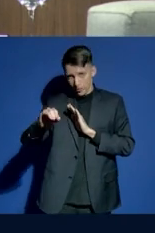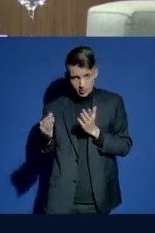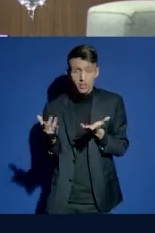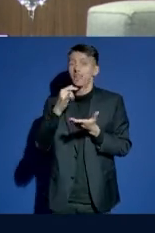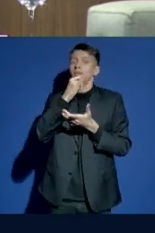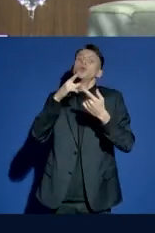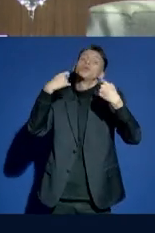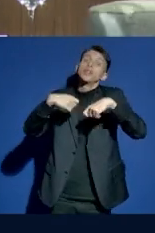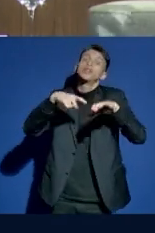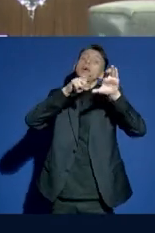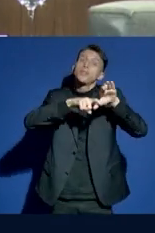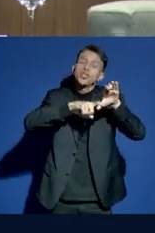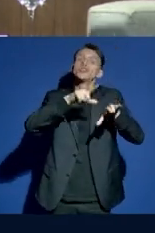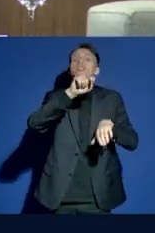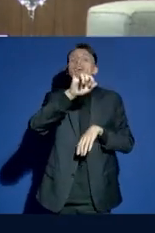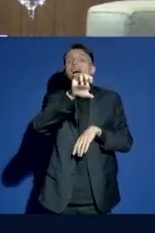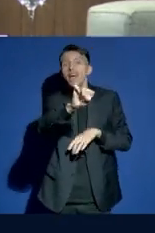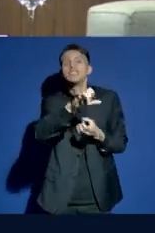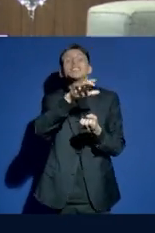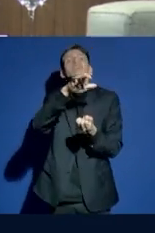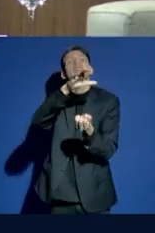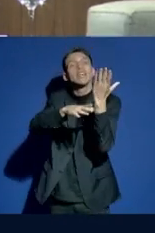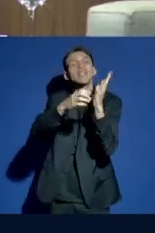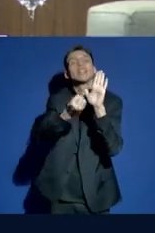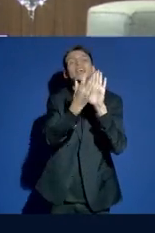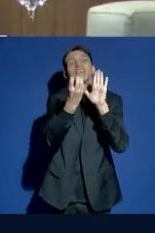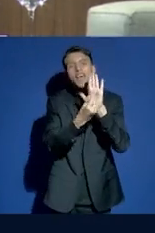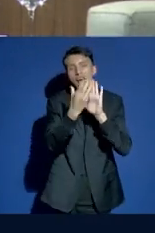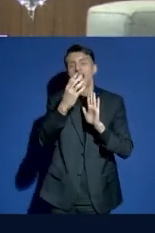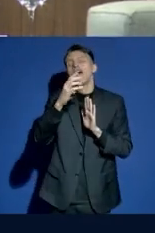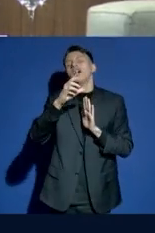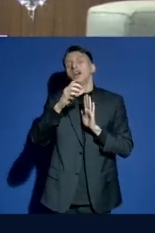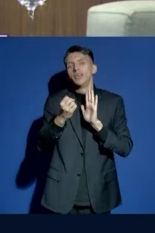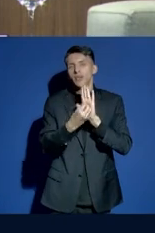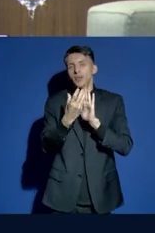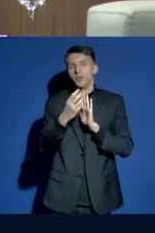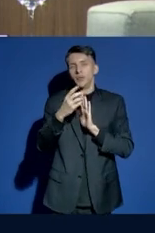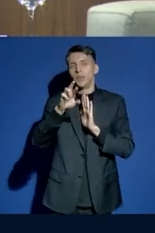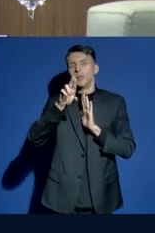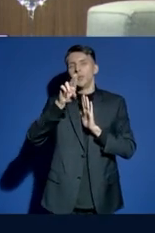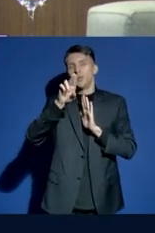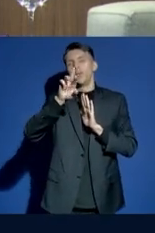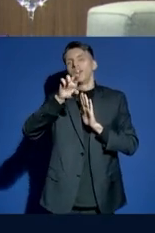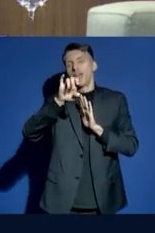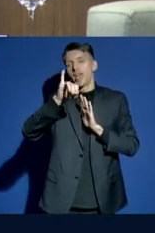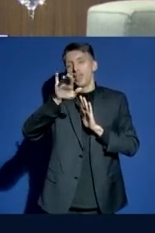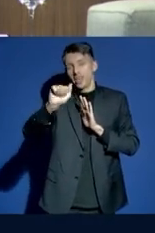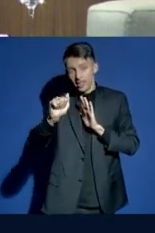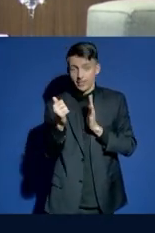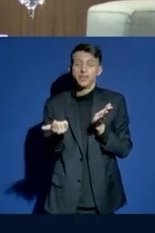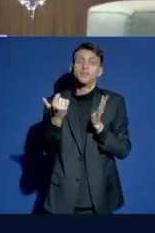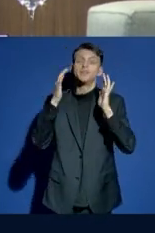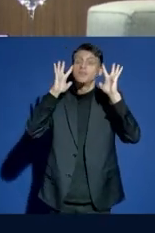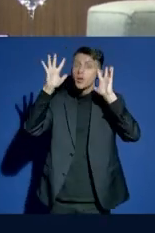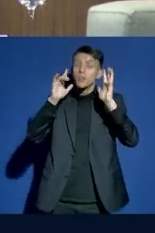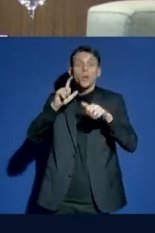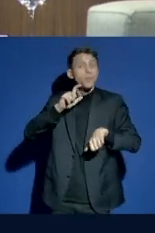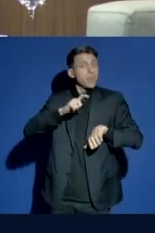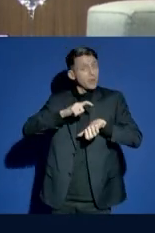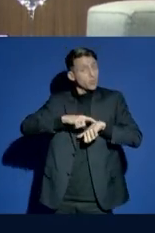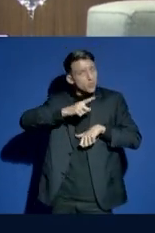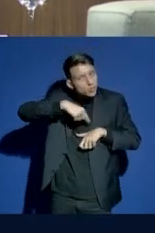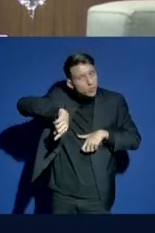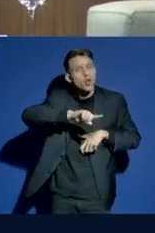amônia e consequentemente produzir a ureia que é tão que é fundamental na agricultura Nacional então num momento onde se